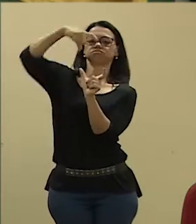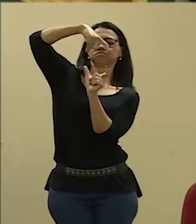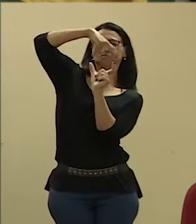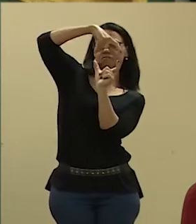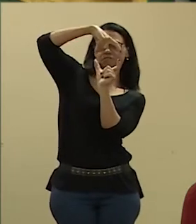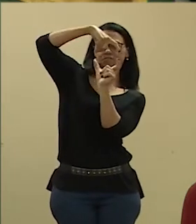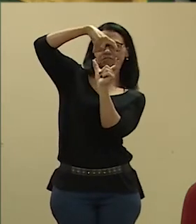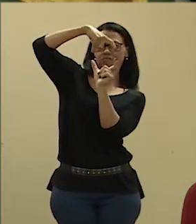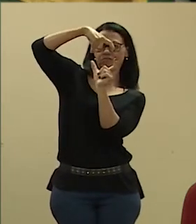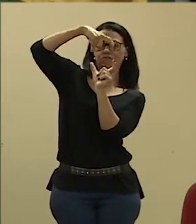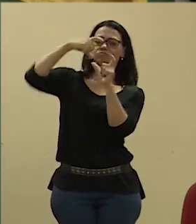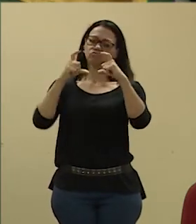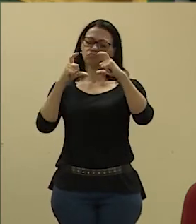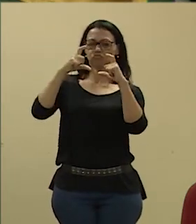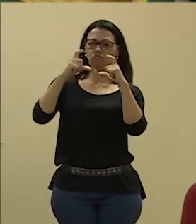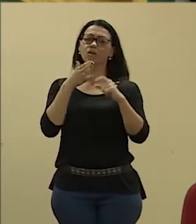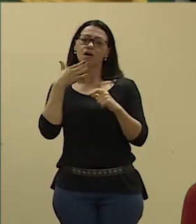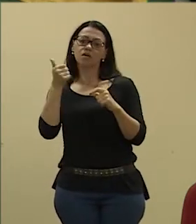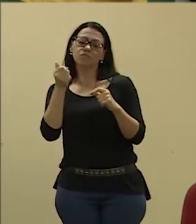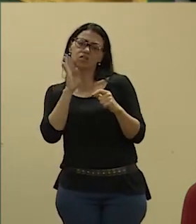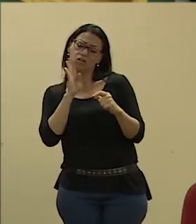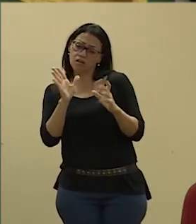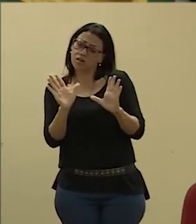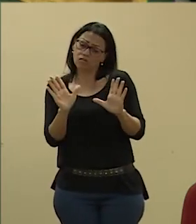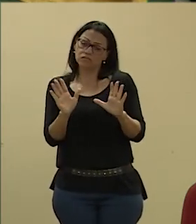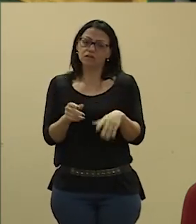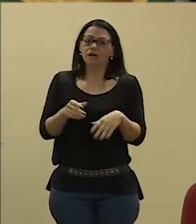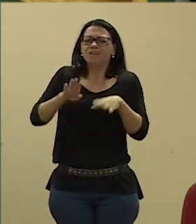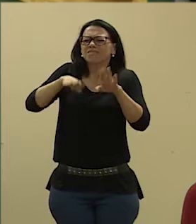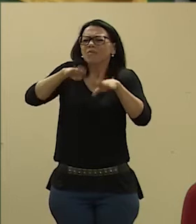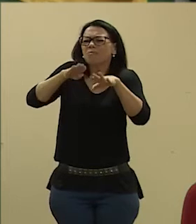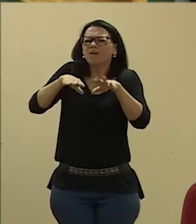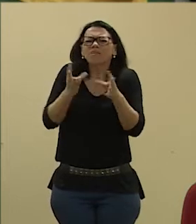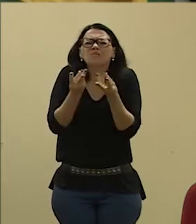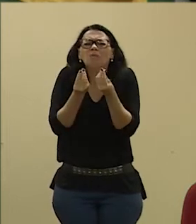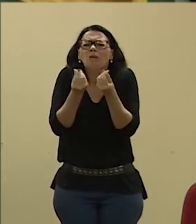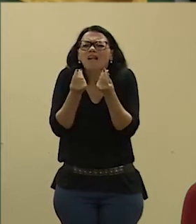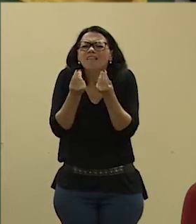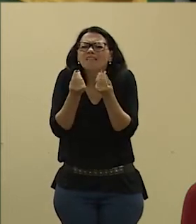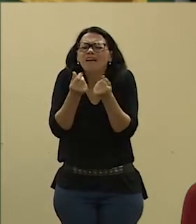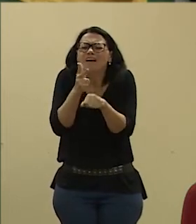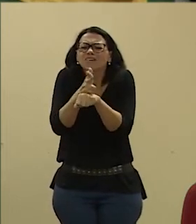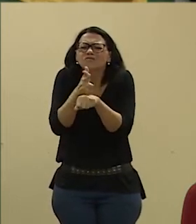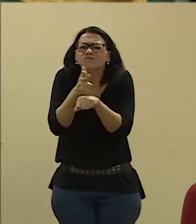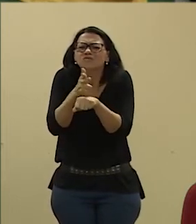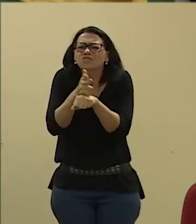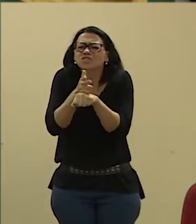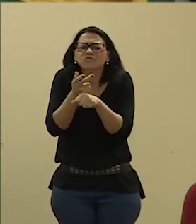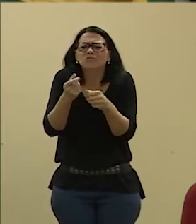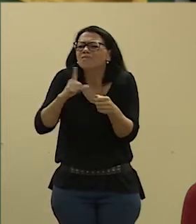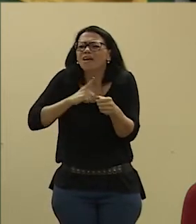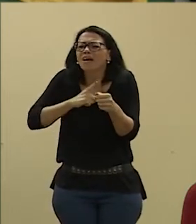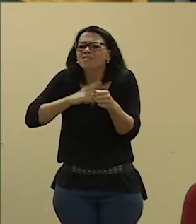adequado mas enfim em relação à qualidade do vídeo é a gente tem né aí sem entrar muito em questões técnicas mas diversos formatos